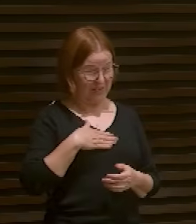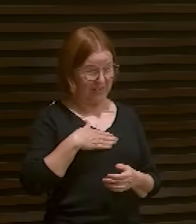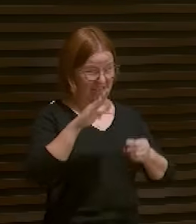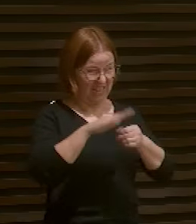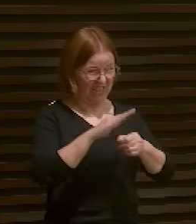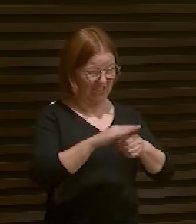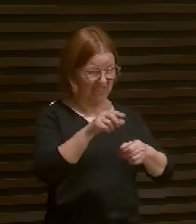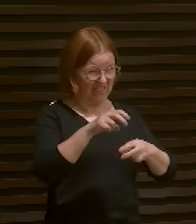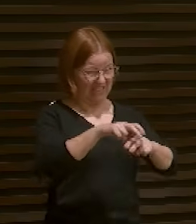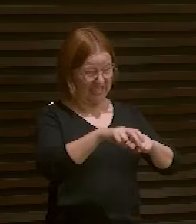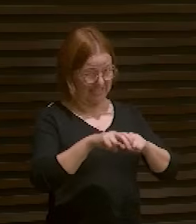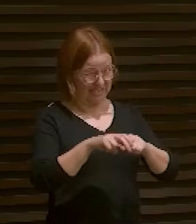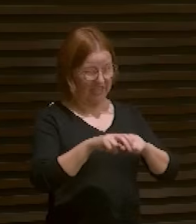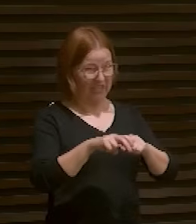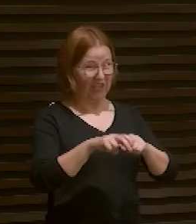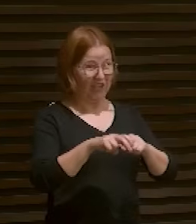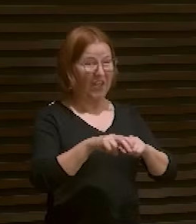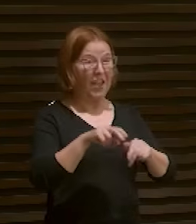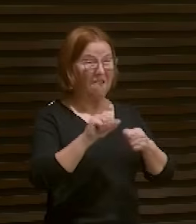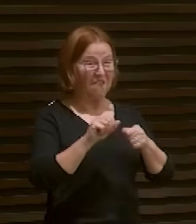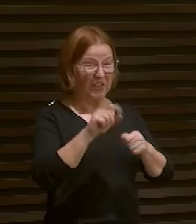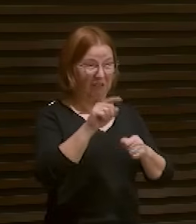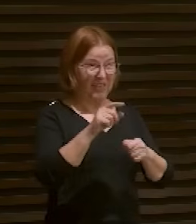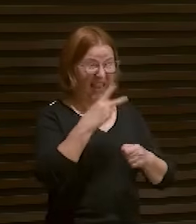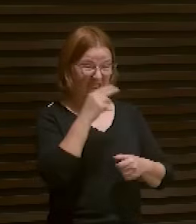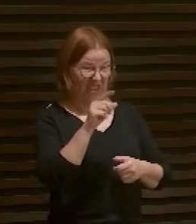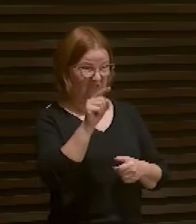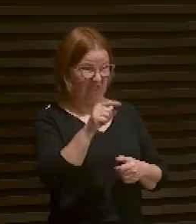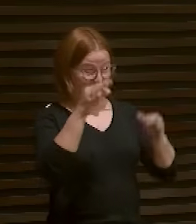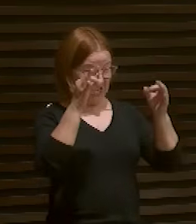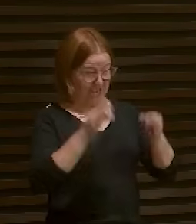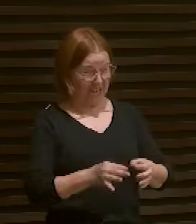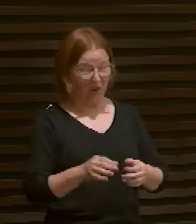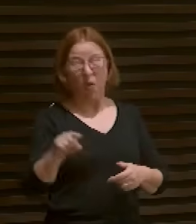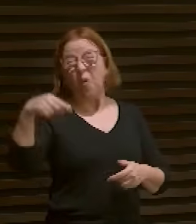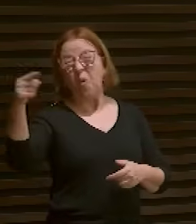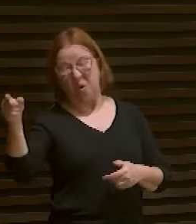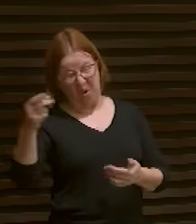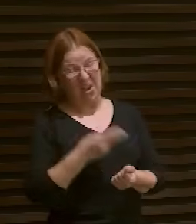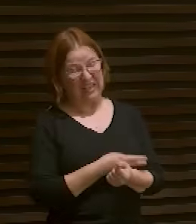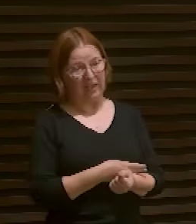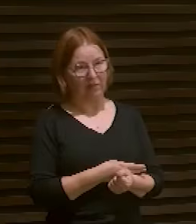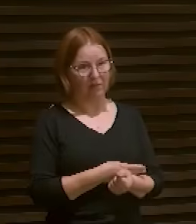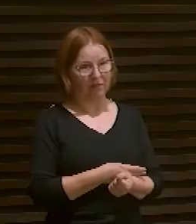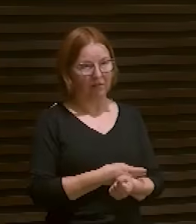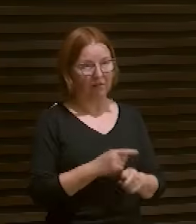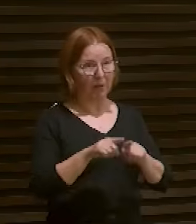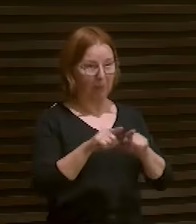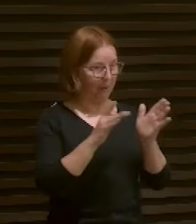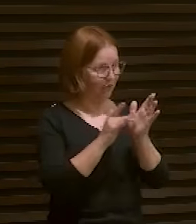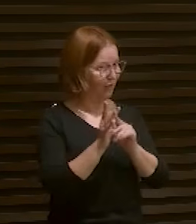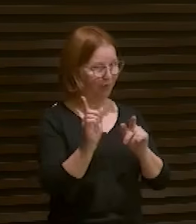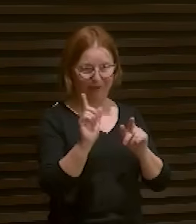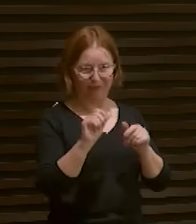e dizer, mas ele que estava errado, ele que tem coisa essa. É assim que Jesus fez, né? Foi assim que ele